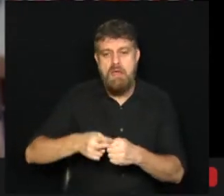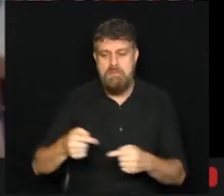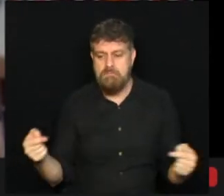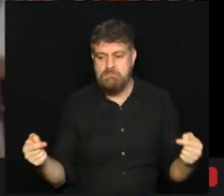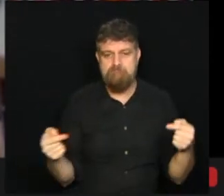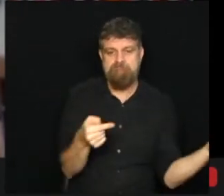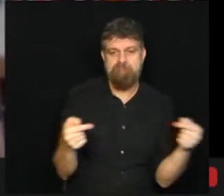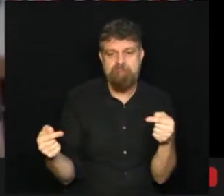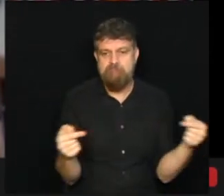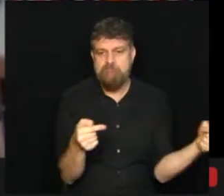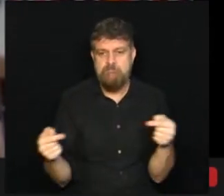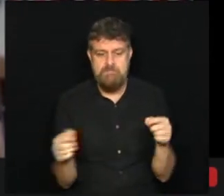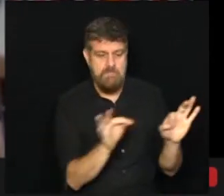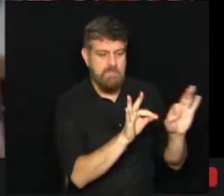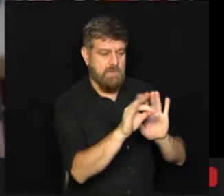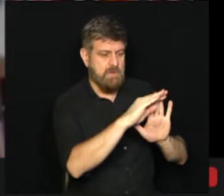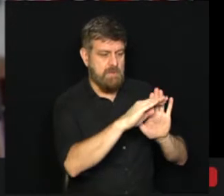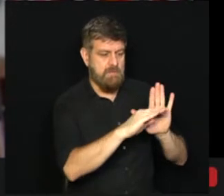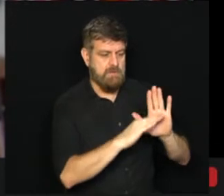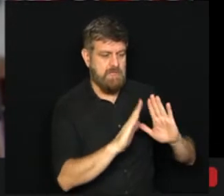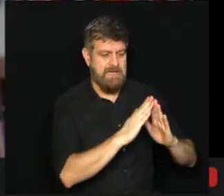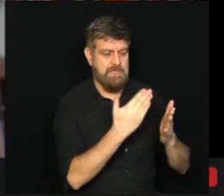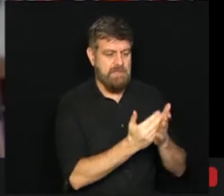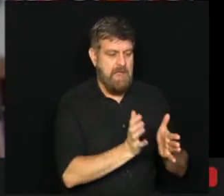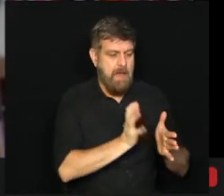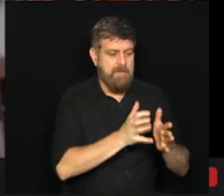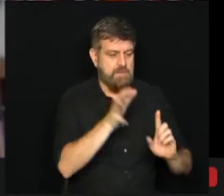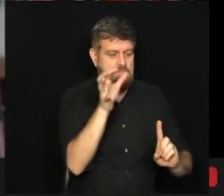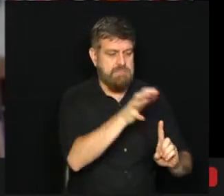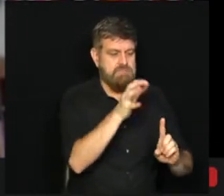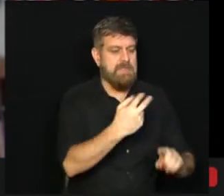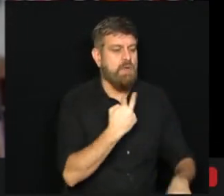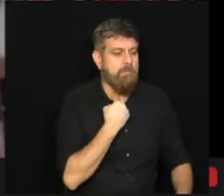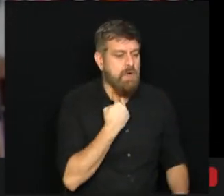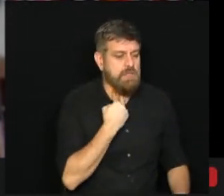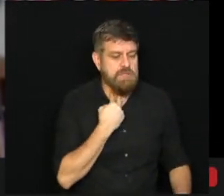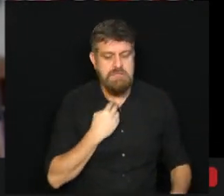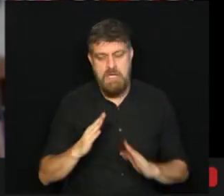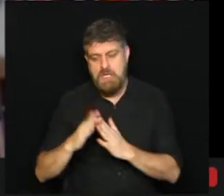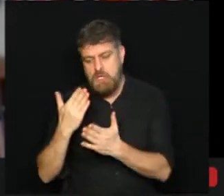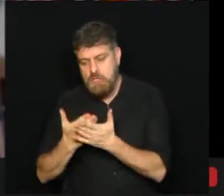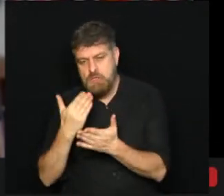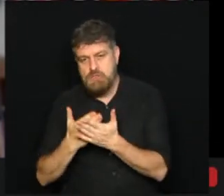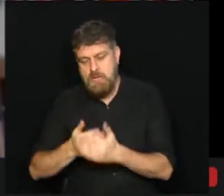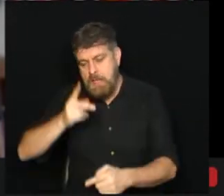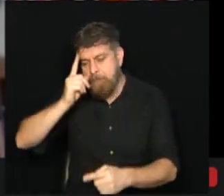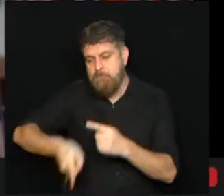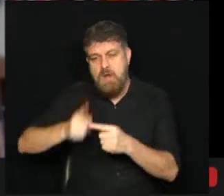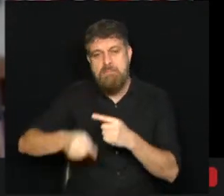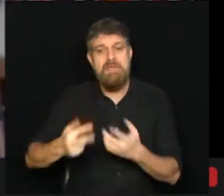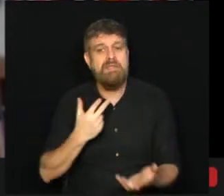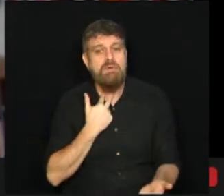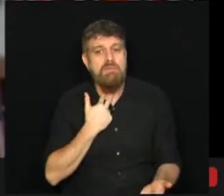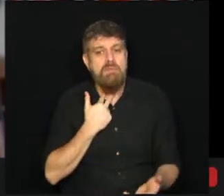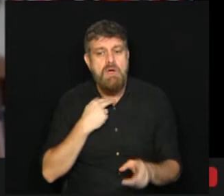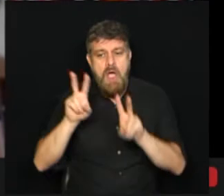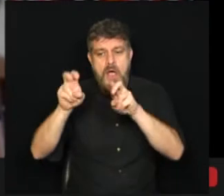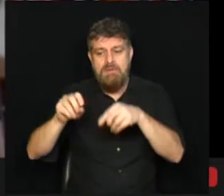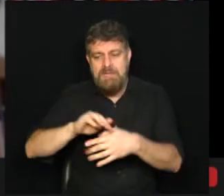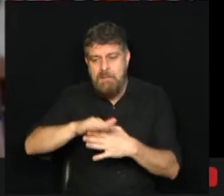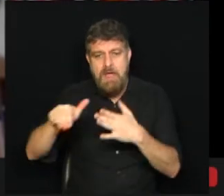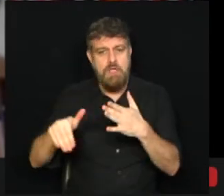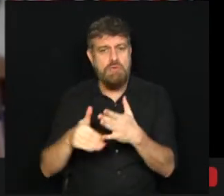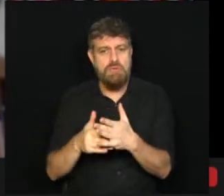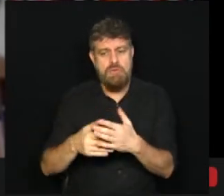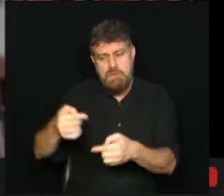relação a esse projeto do Escola Sem Partido. Porque, assim, a consequência desse tipo de interdição